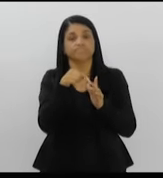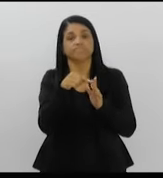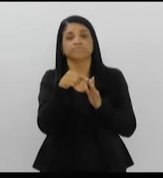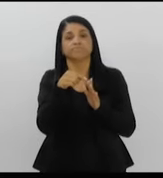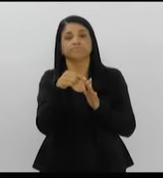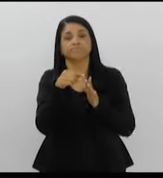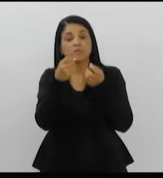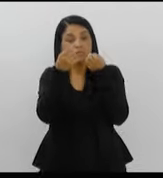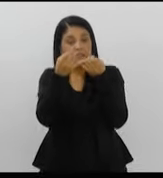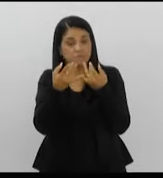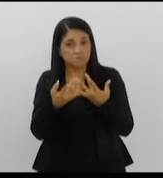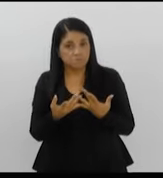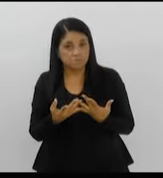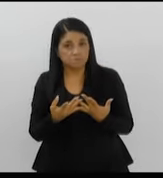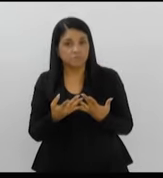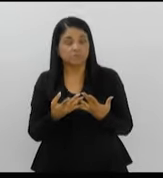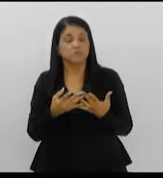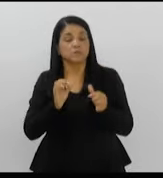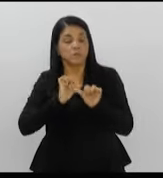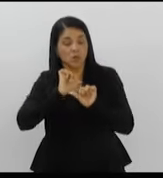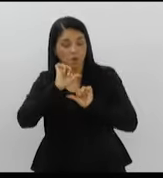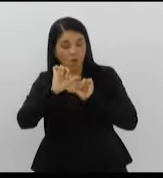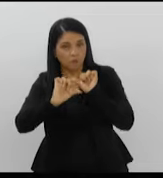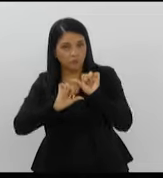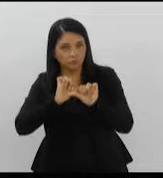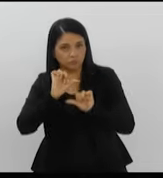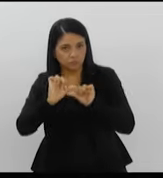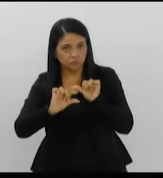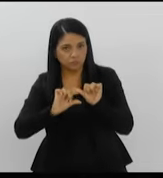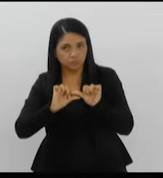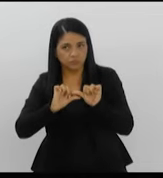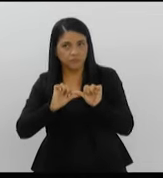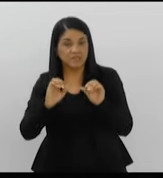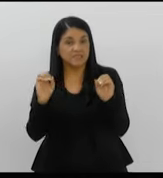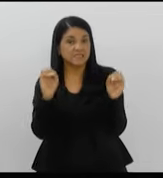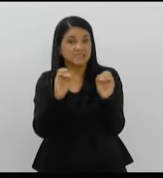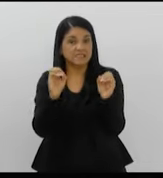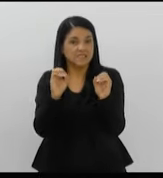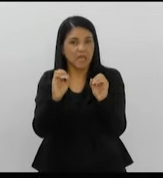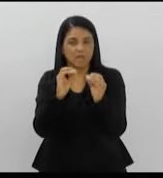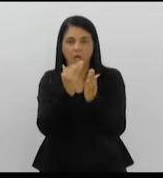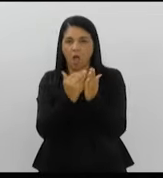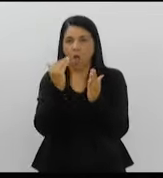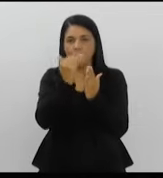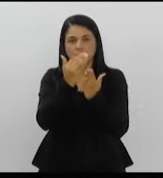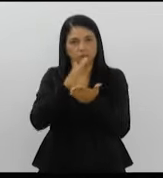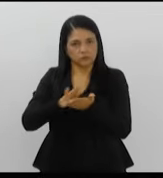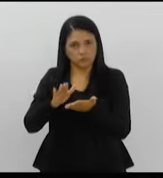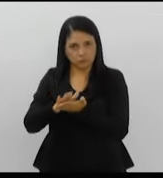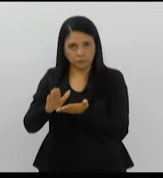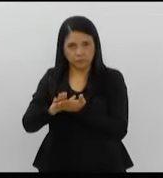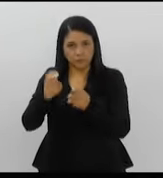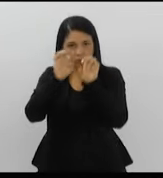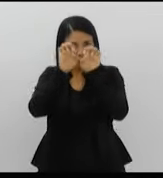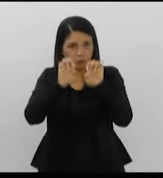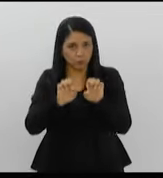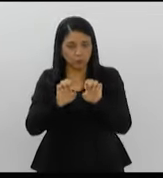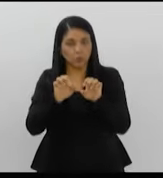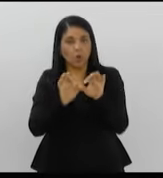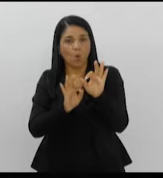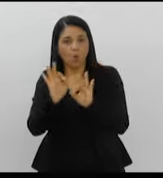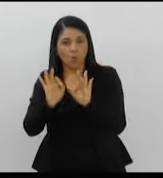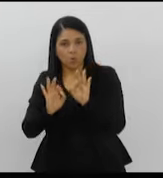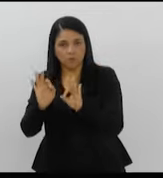que haveria alteração sem aumento de despesa da estrutura organizacional